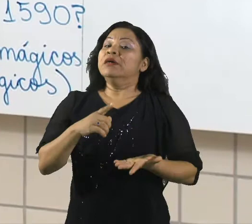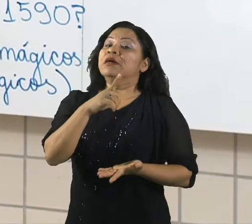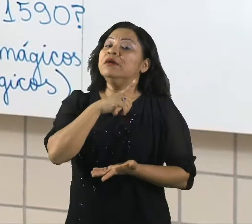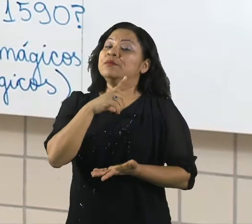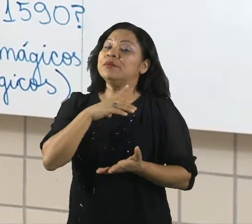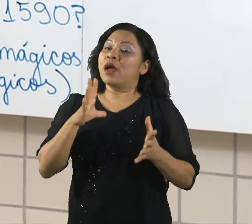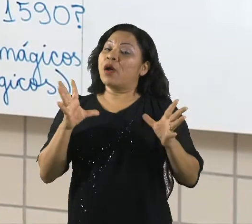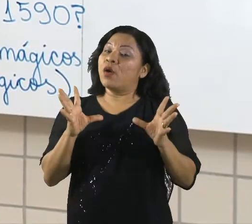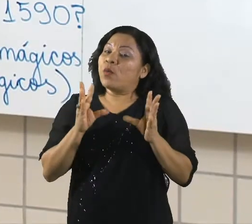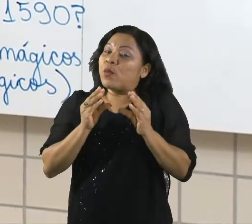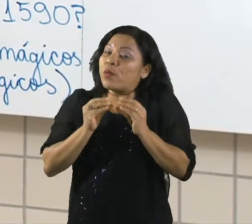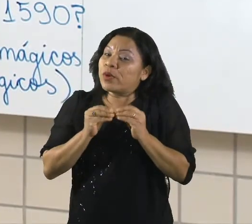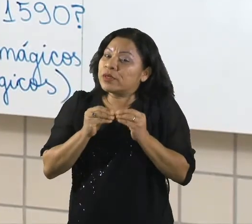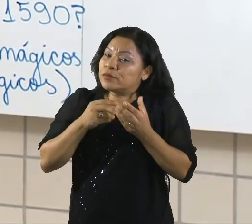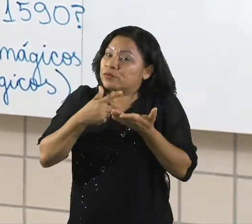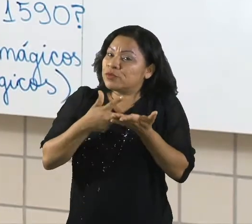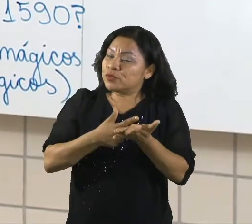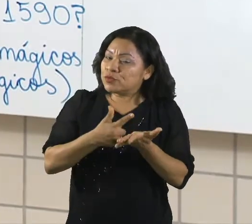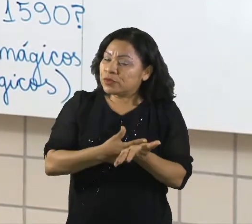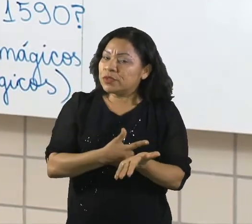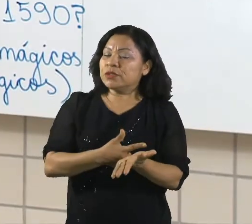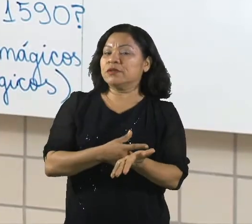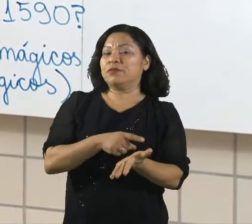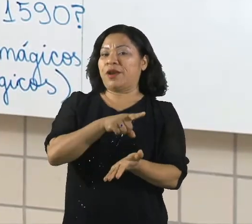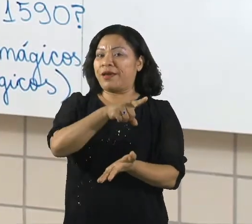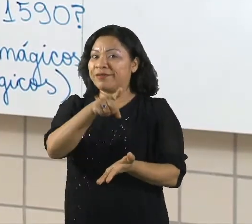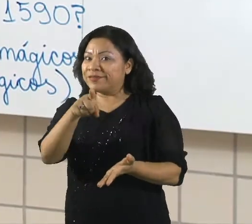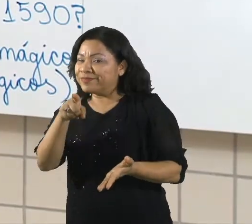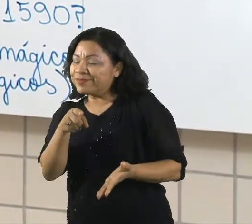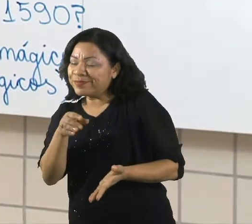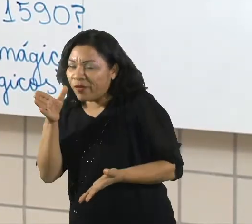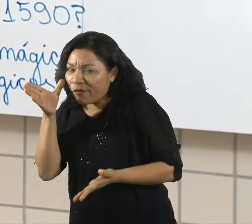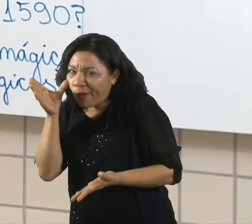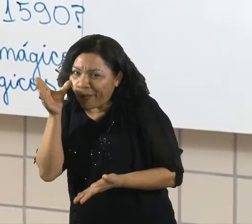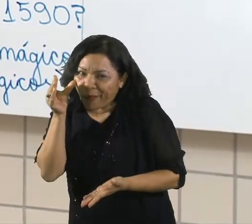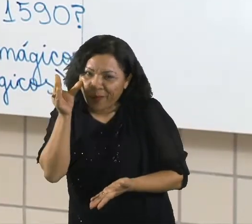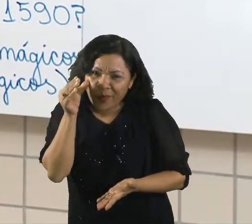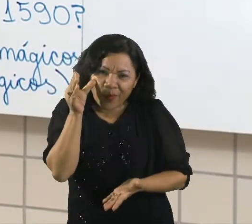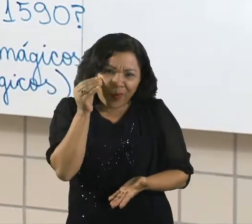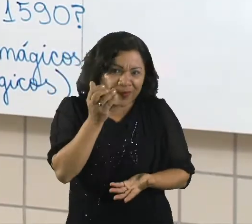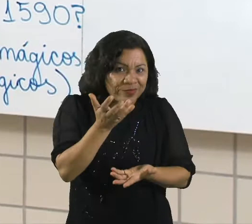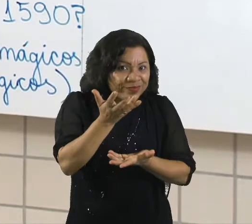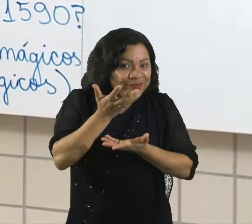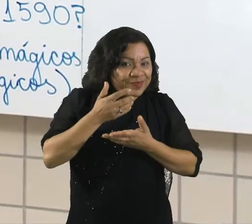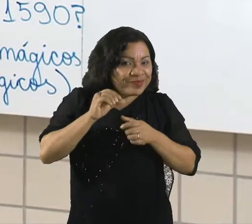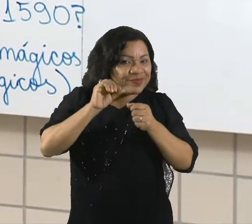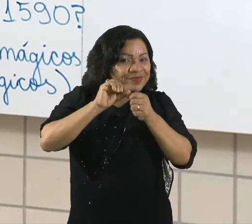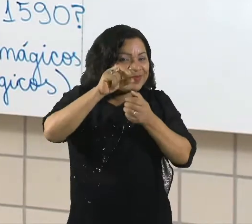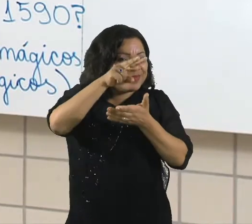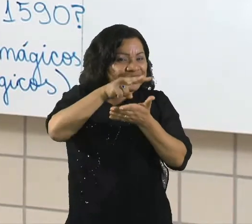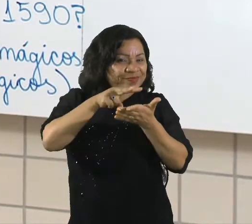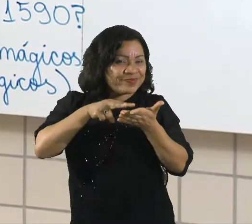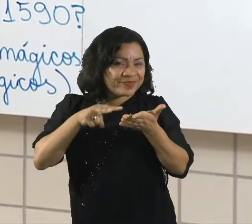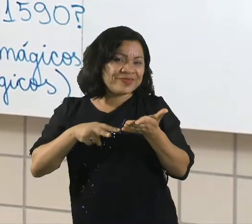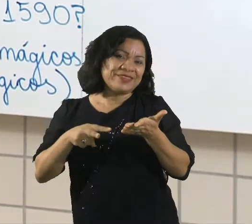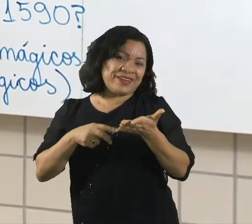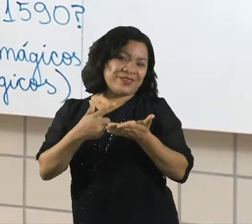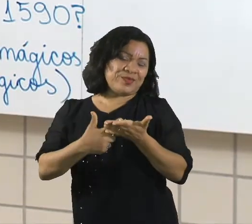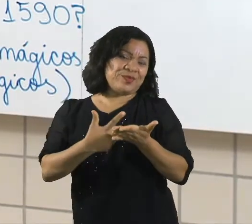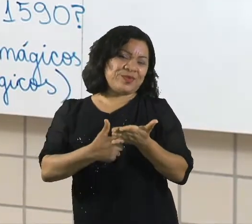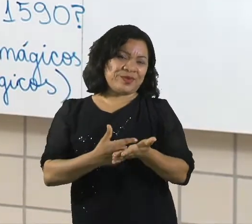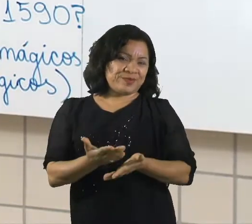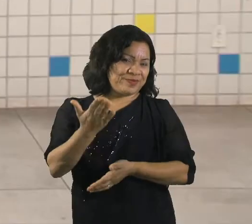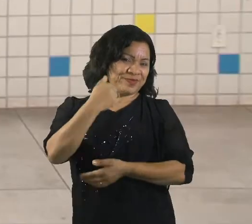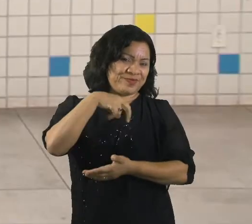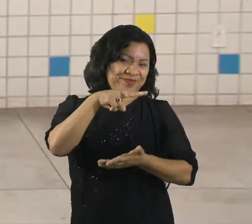desse livro para que vocês fiquem mais curiosos e queiram fazer a leitura realmente dessa obra. Vamos ler?